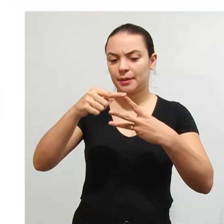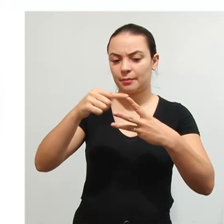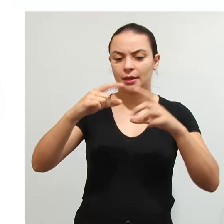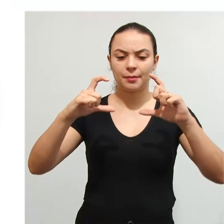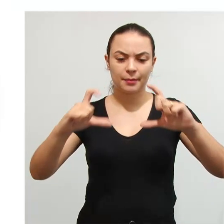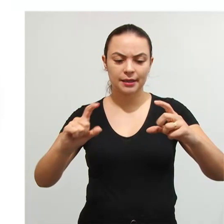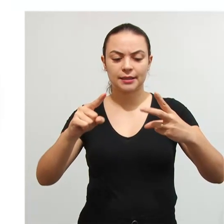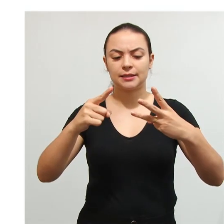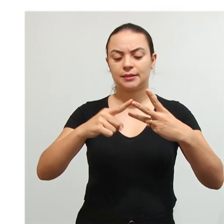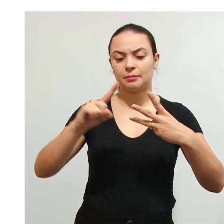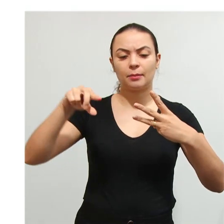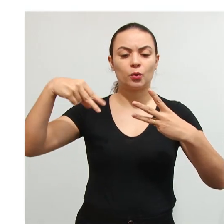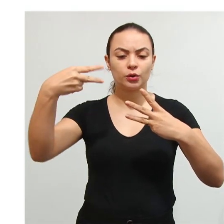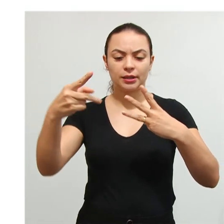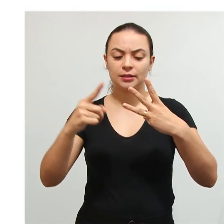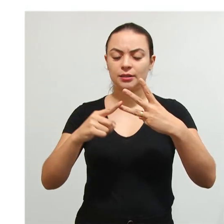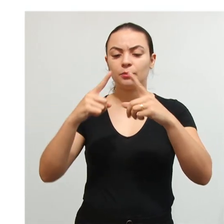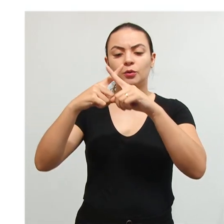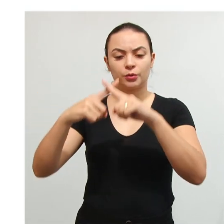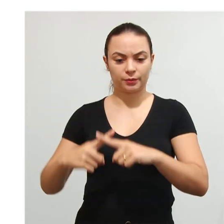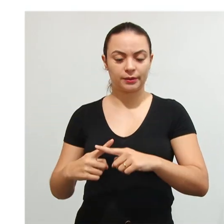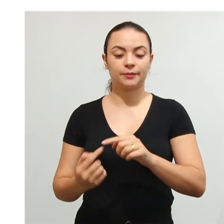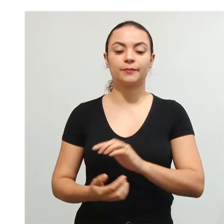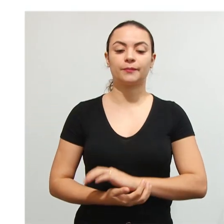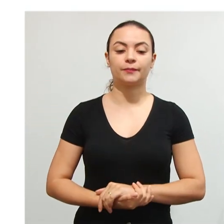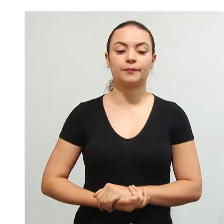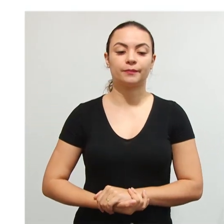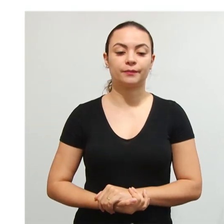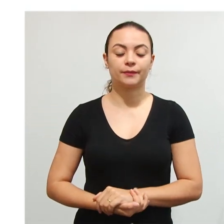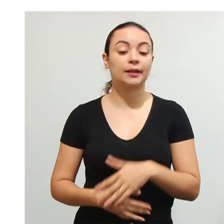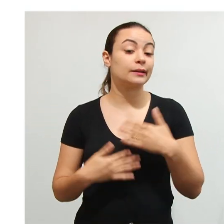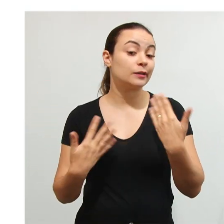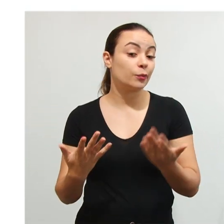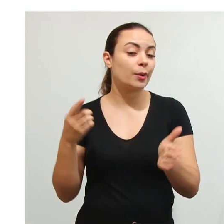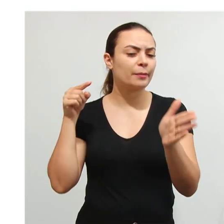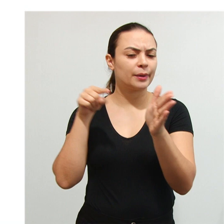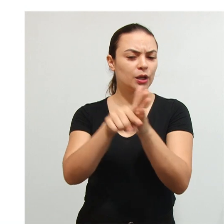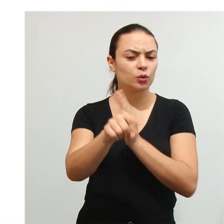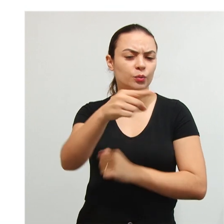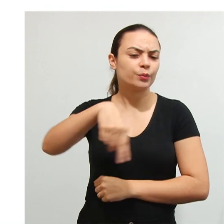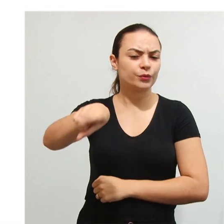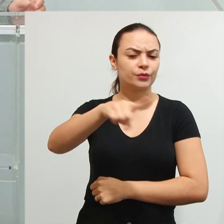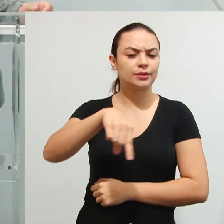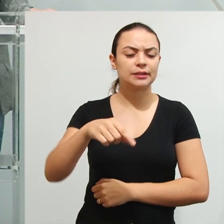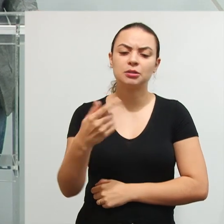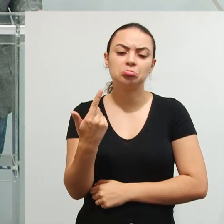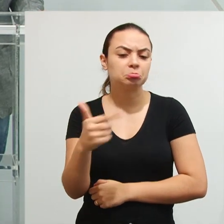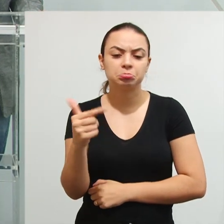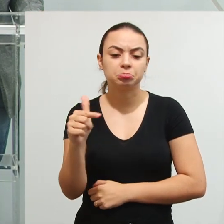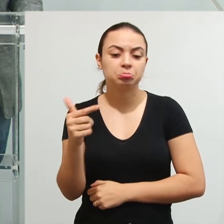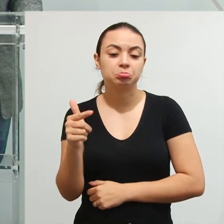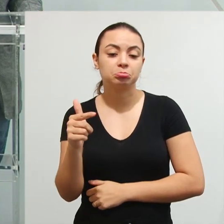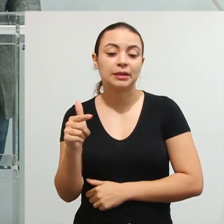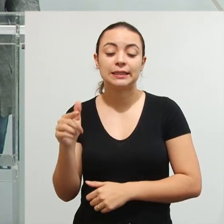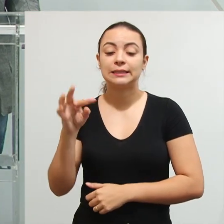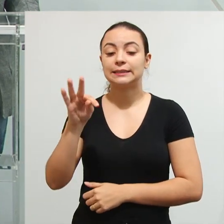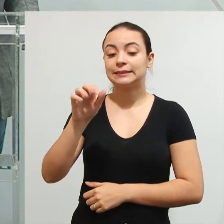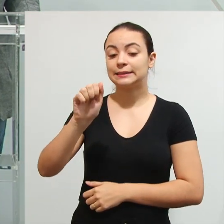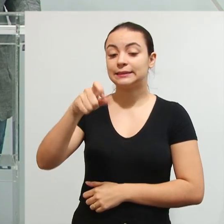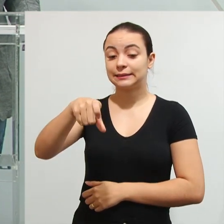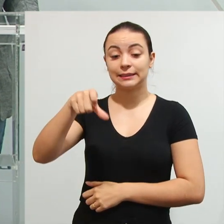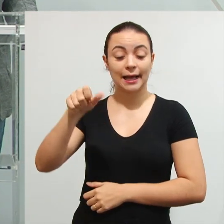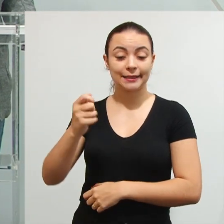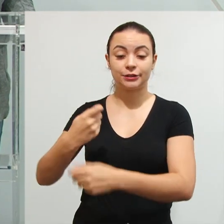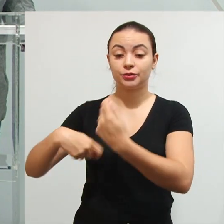a multiplicação mas aí eu pergunto para vocês e se não tivesse aquela taxa administrativa de 200 reais mas o banco